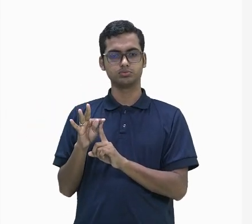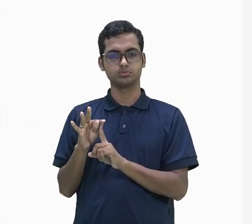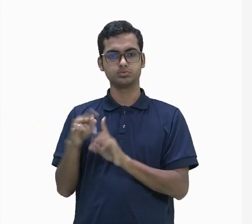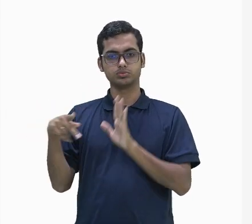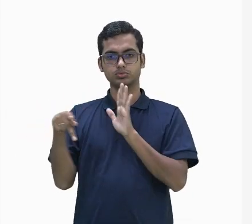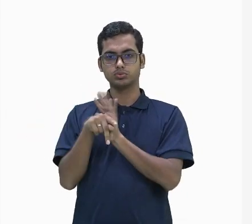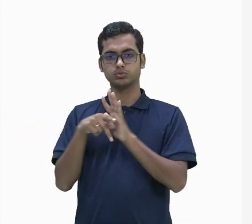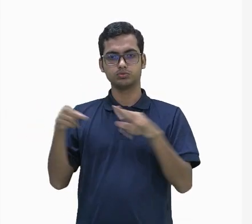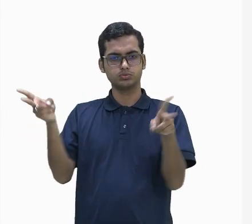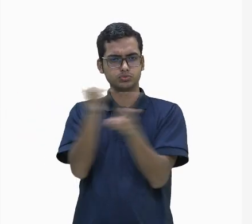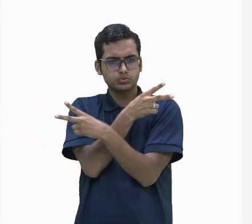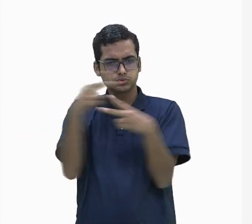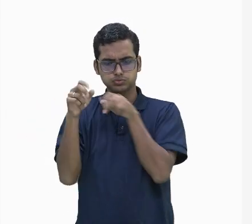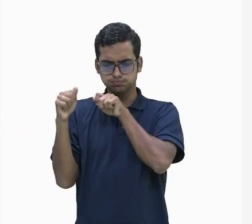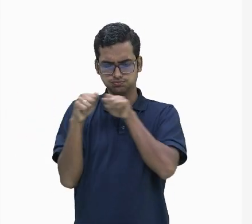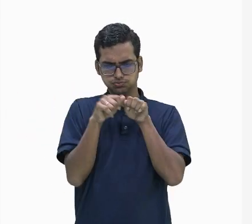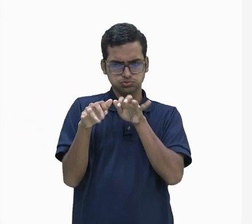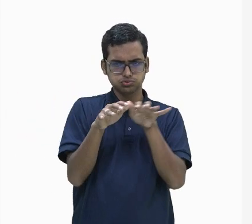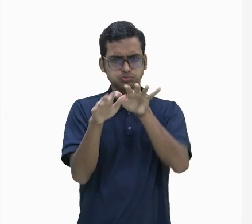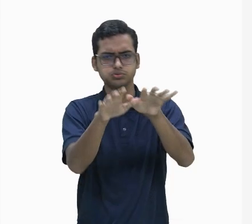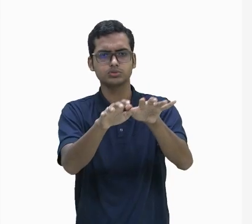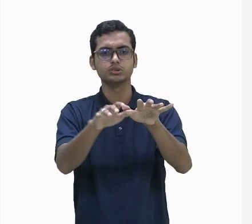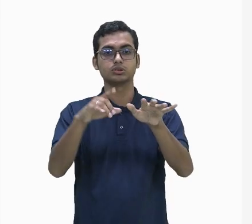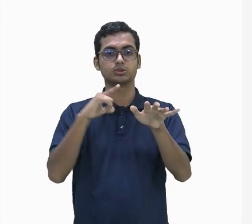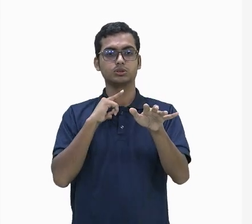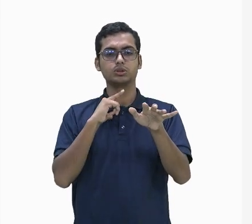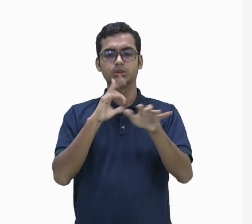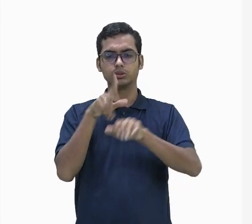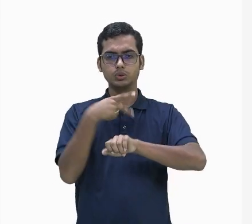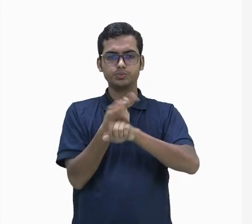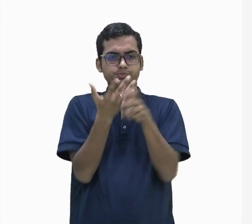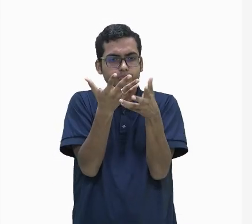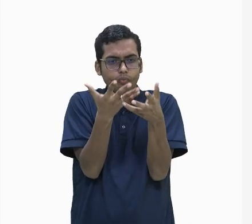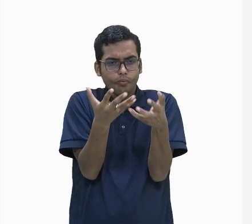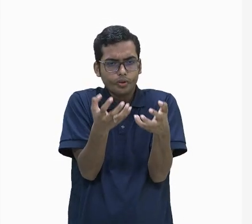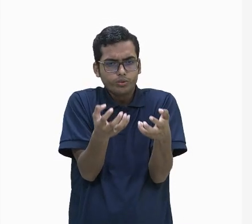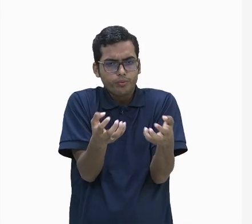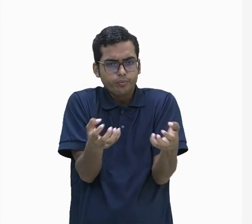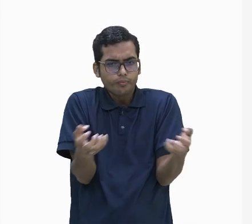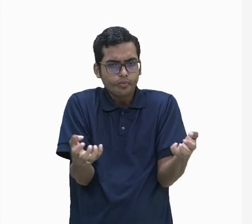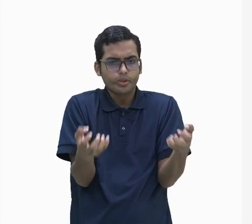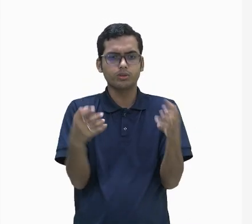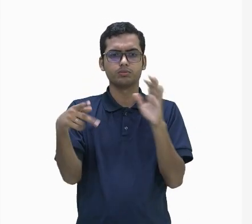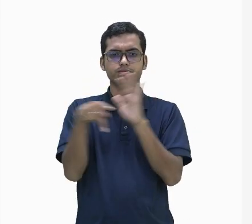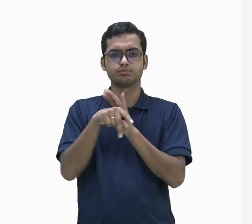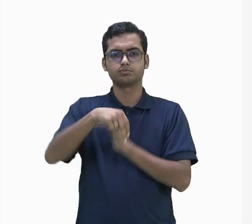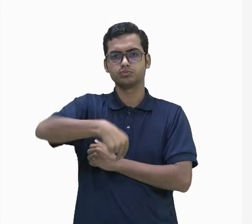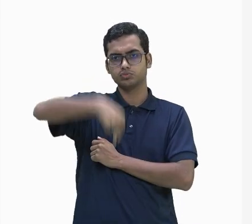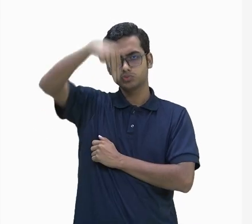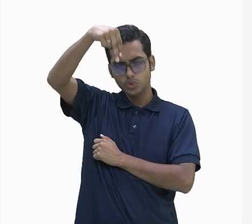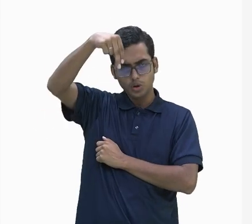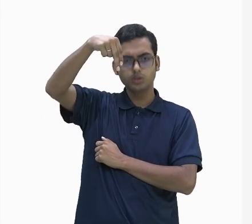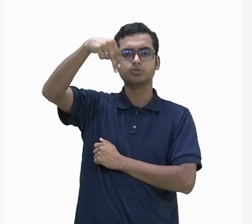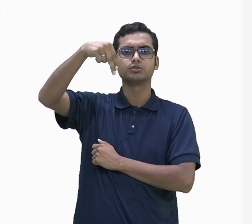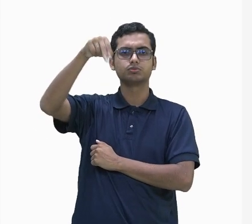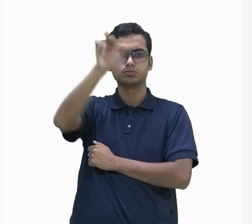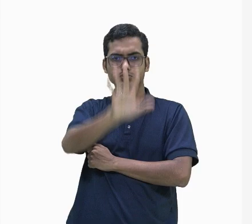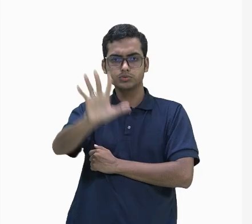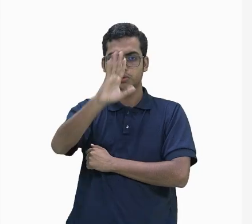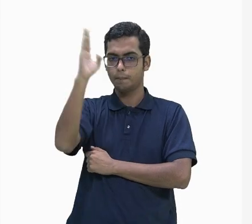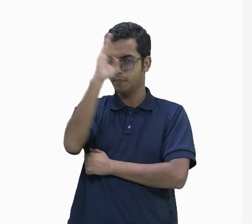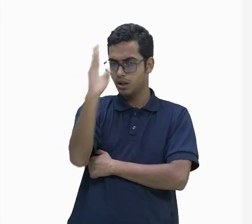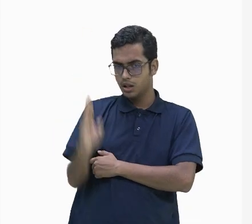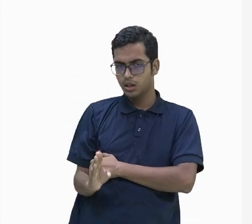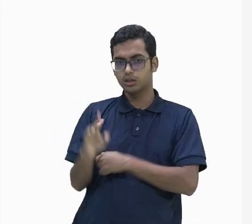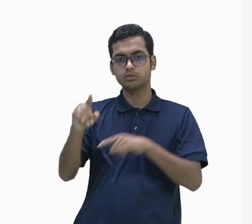atmosférica se altere, causando secas de moderadas a intensa no norte e leste da Amazônia e o aumento